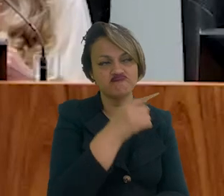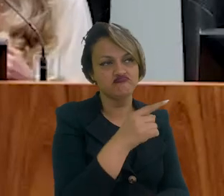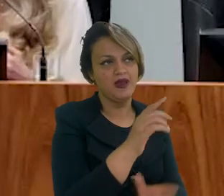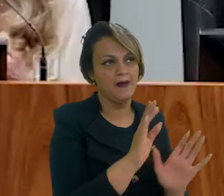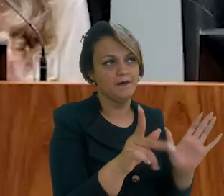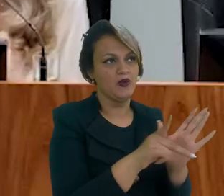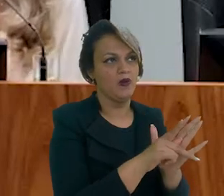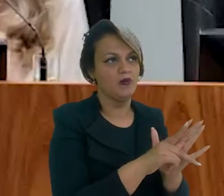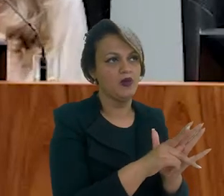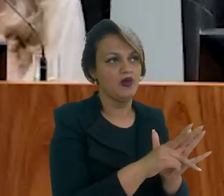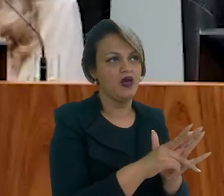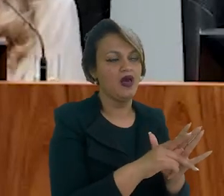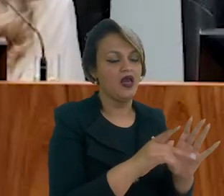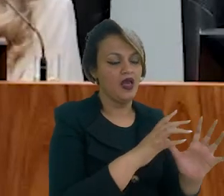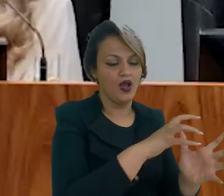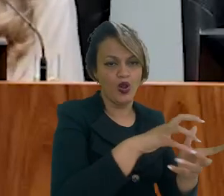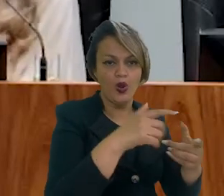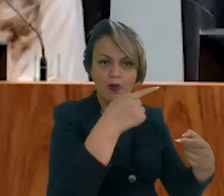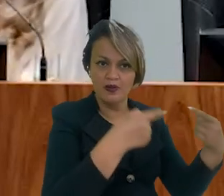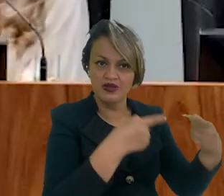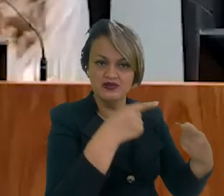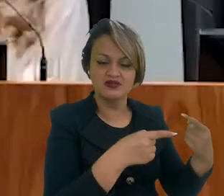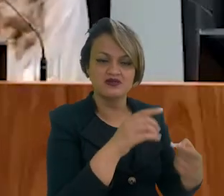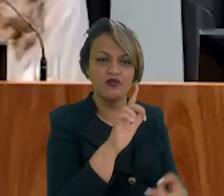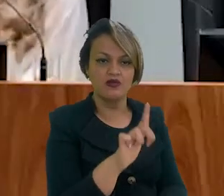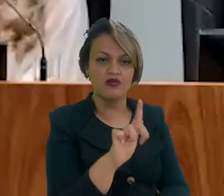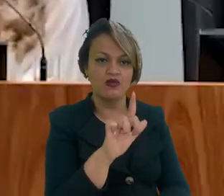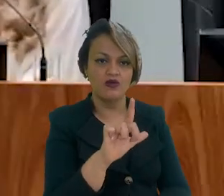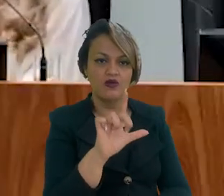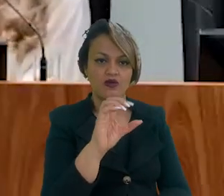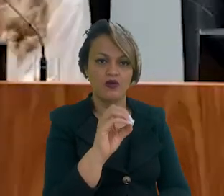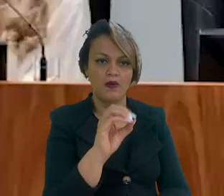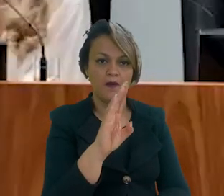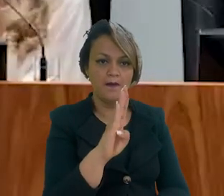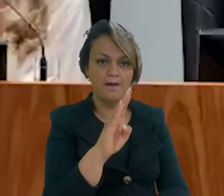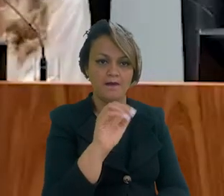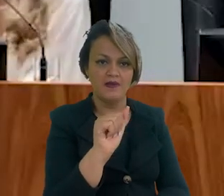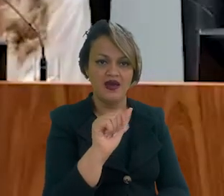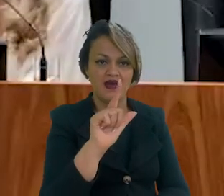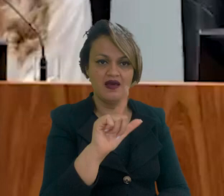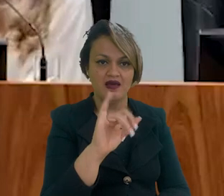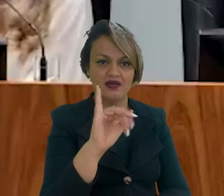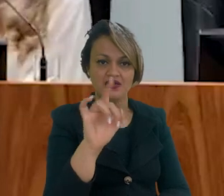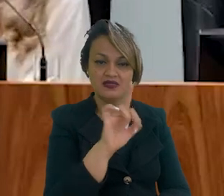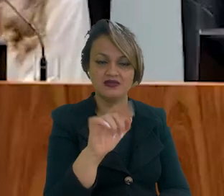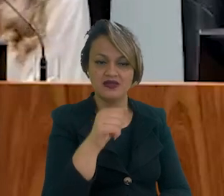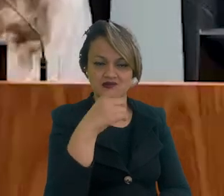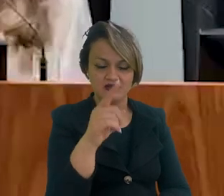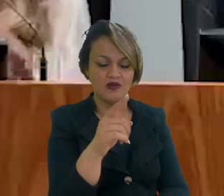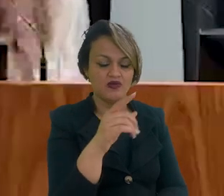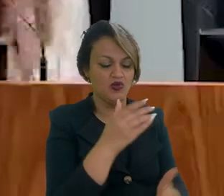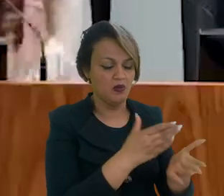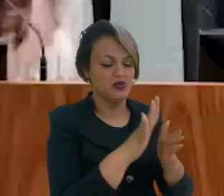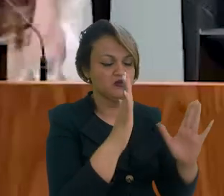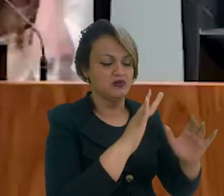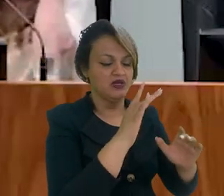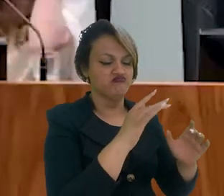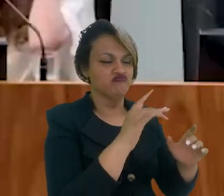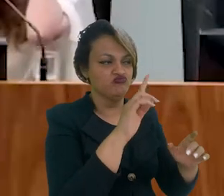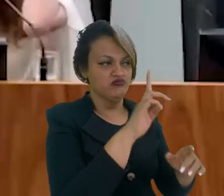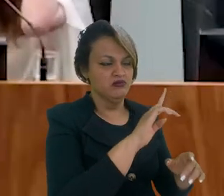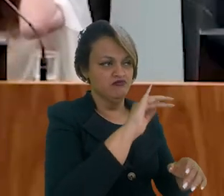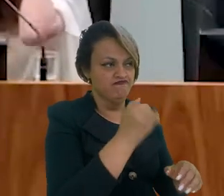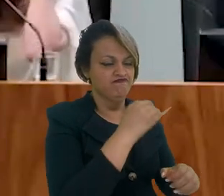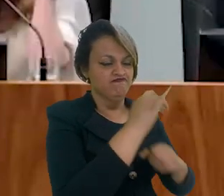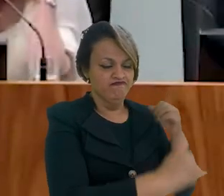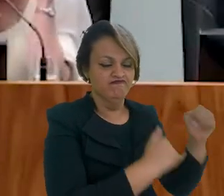integração Europeia os dois influxos um seria a própria globalização e começou na década de 90 praticamente né com fluxo